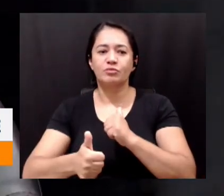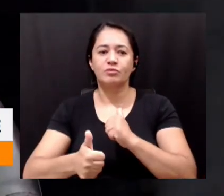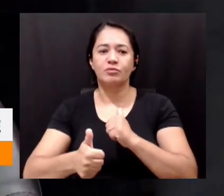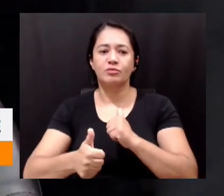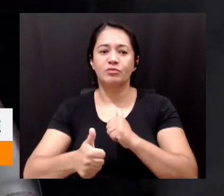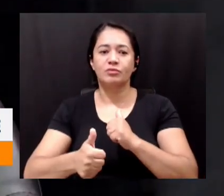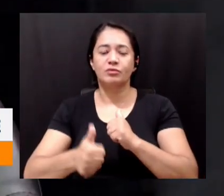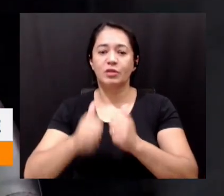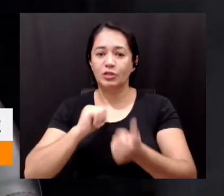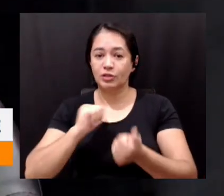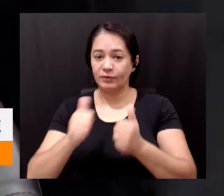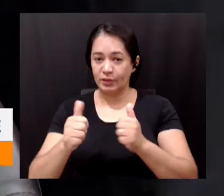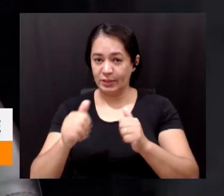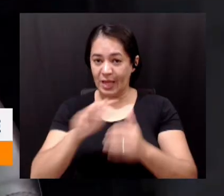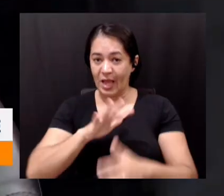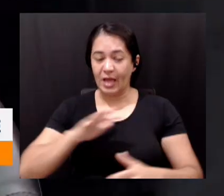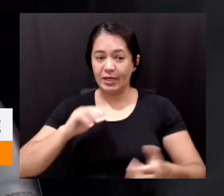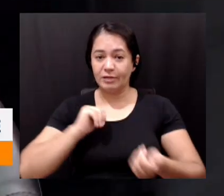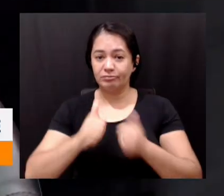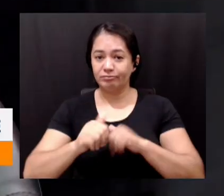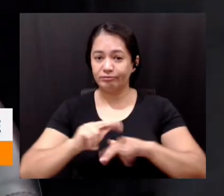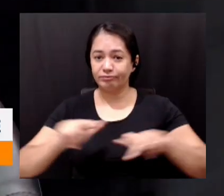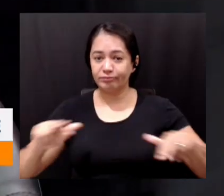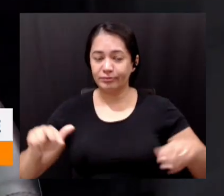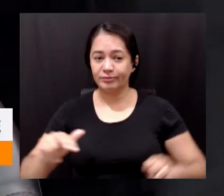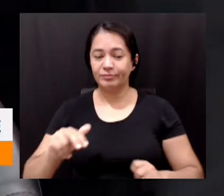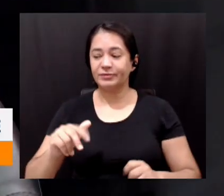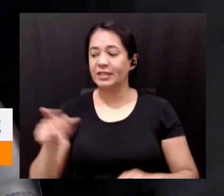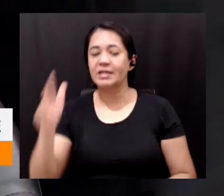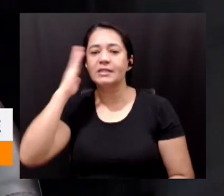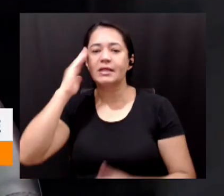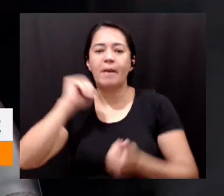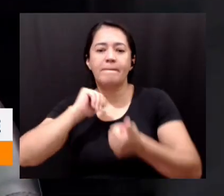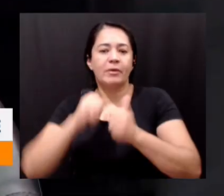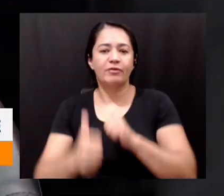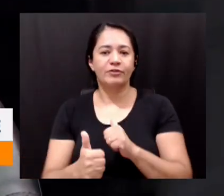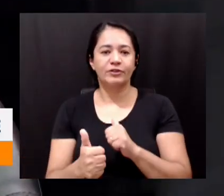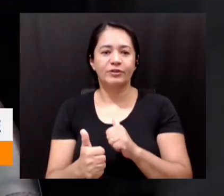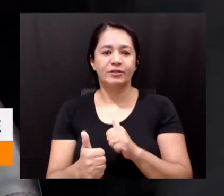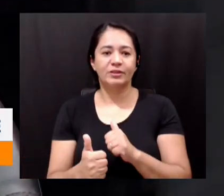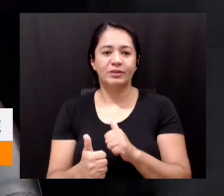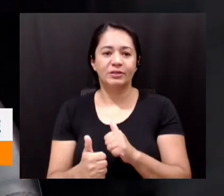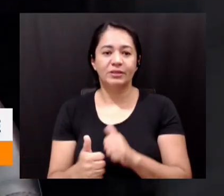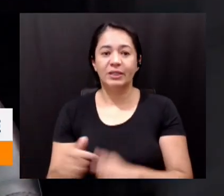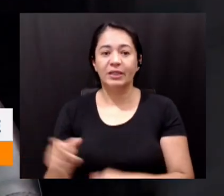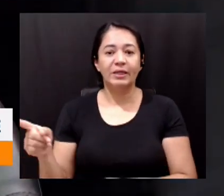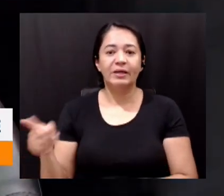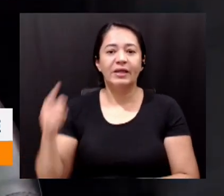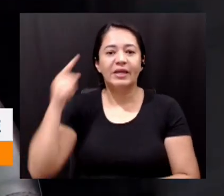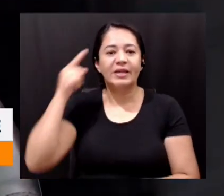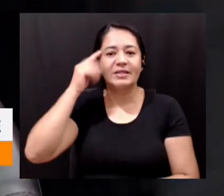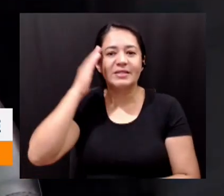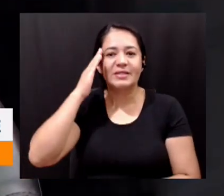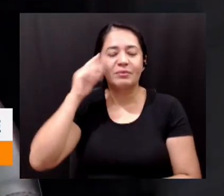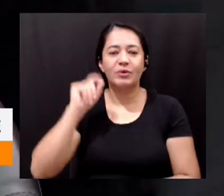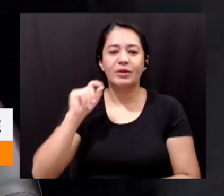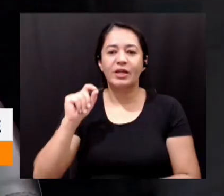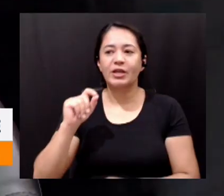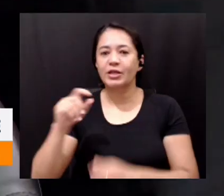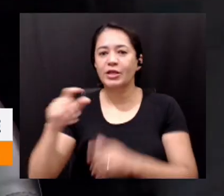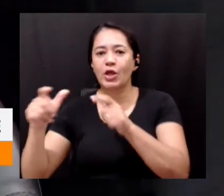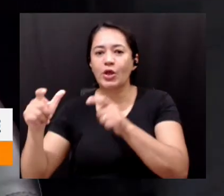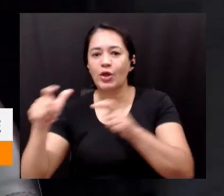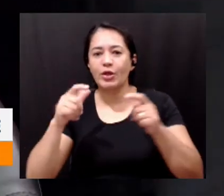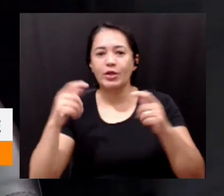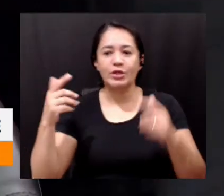ali, Aham. né? Por ele entender daquele determinado segmento de Sim. esporte, ele vai saber que o time X vai ganhar do time tal,